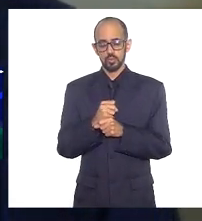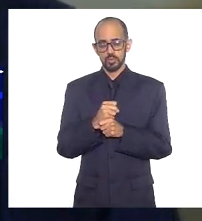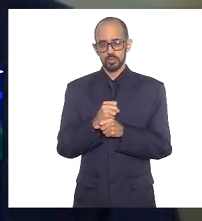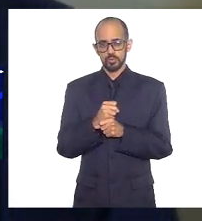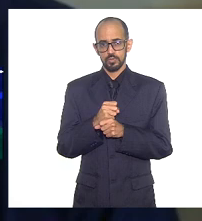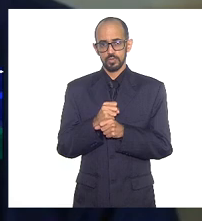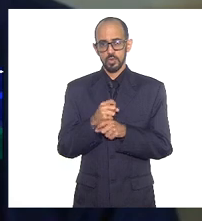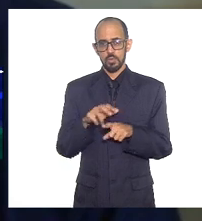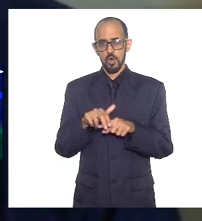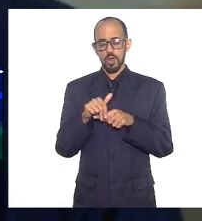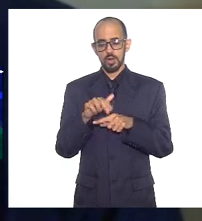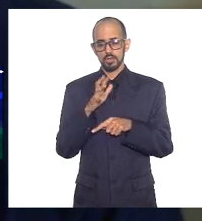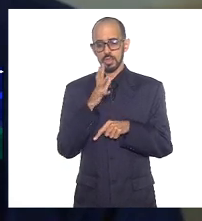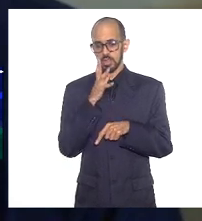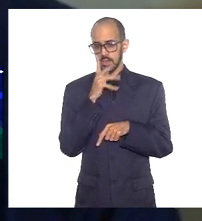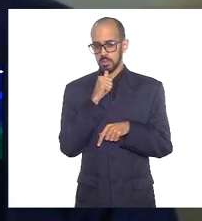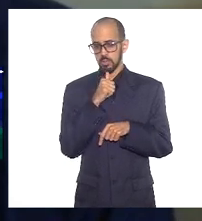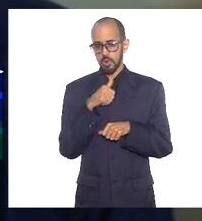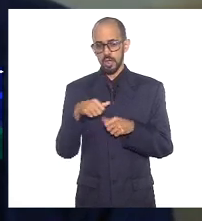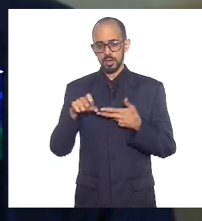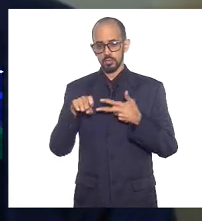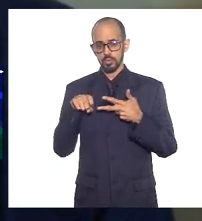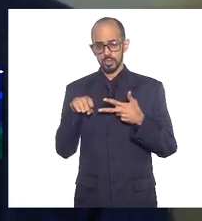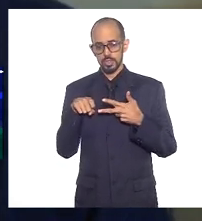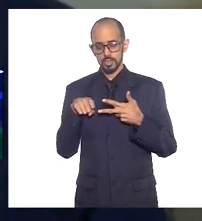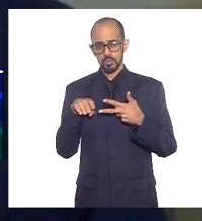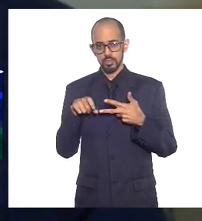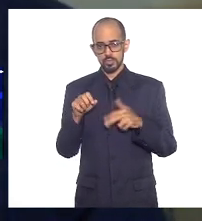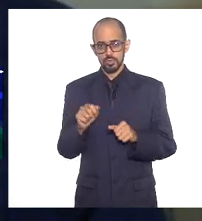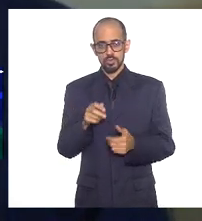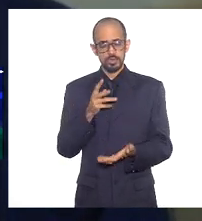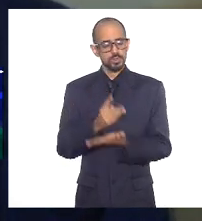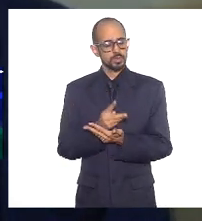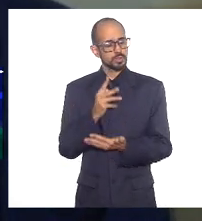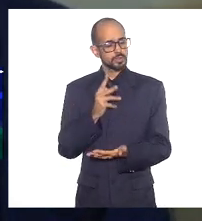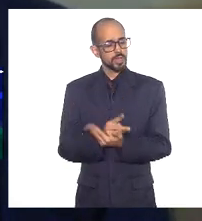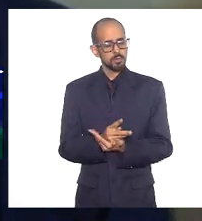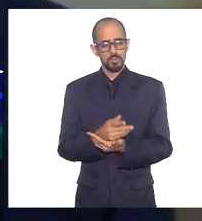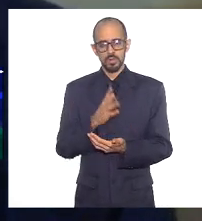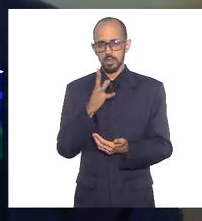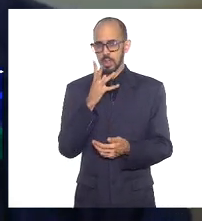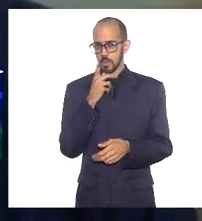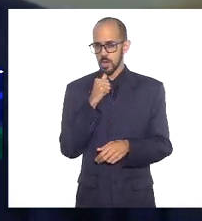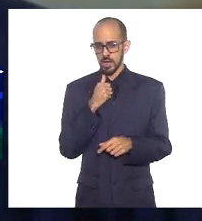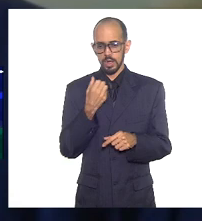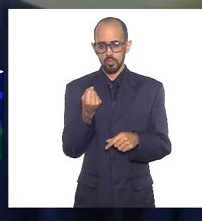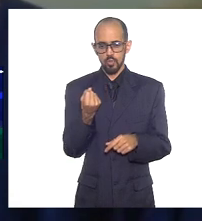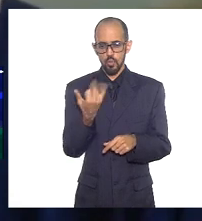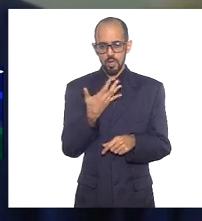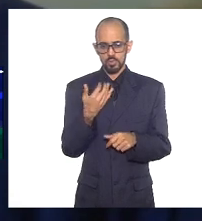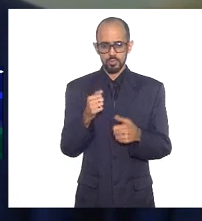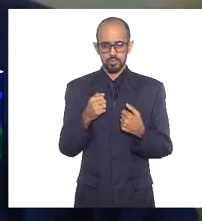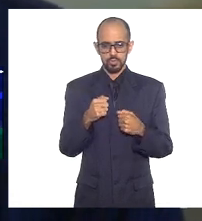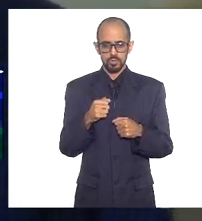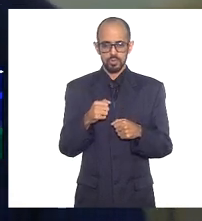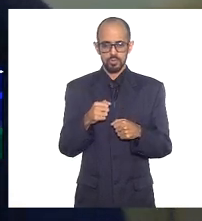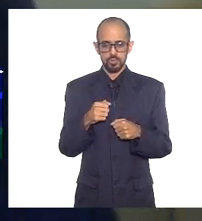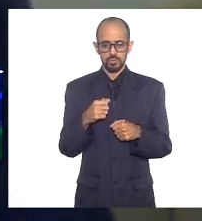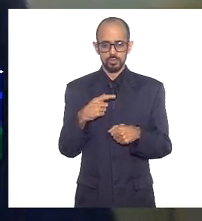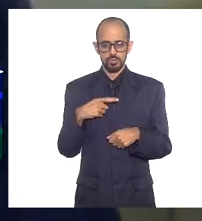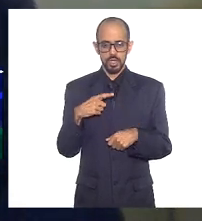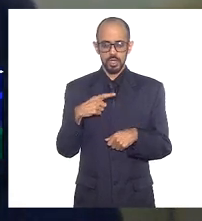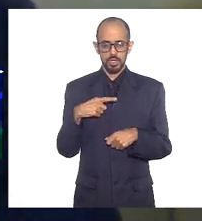morosidade do poder executivo que é sempre moroso quando visa